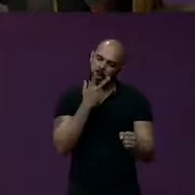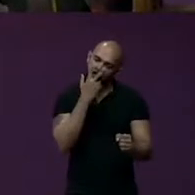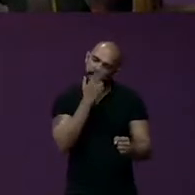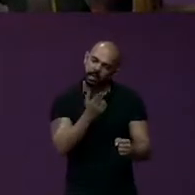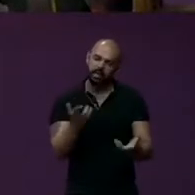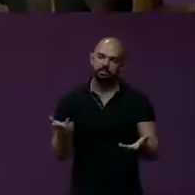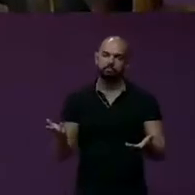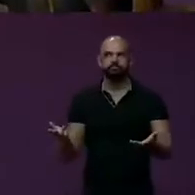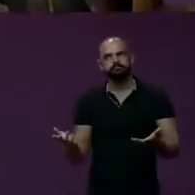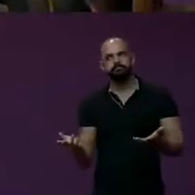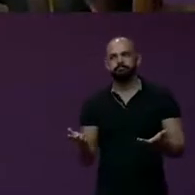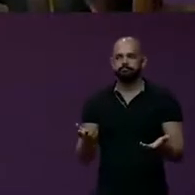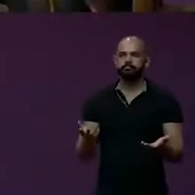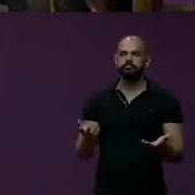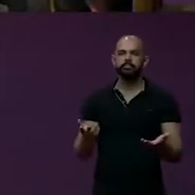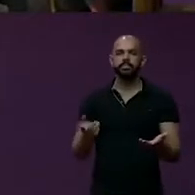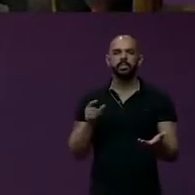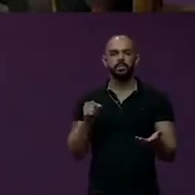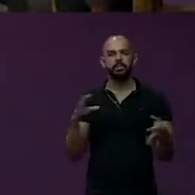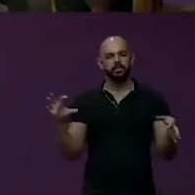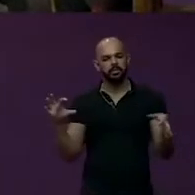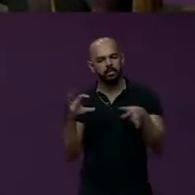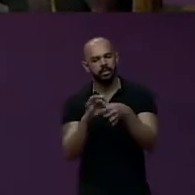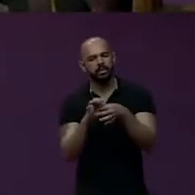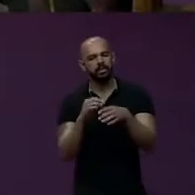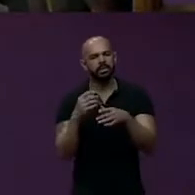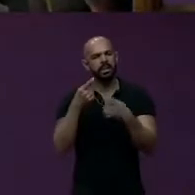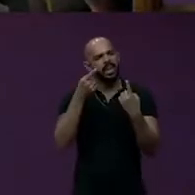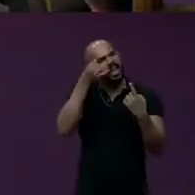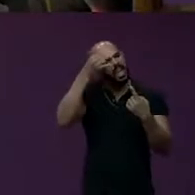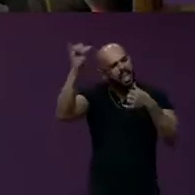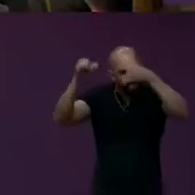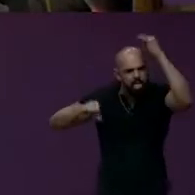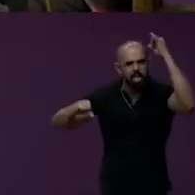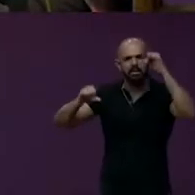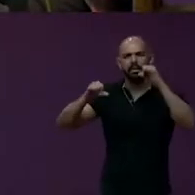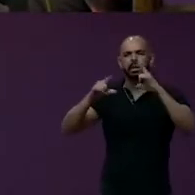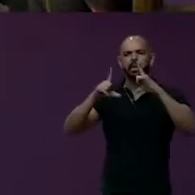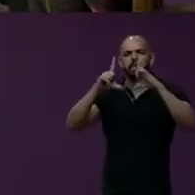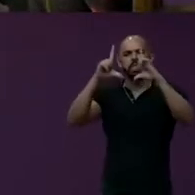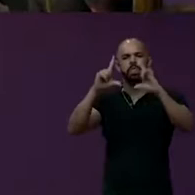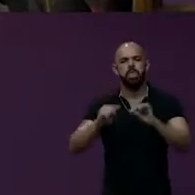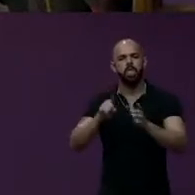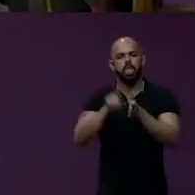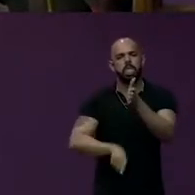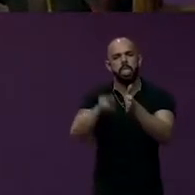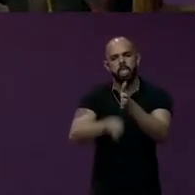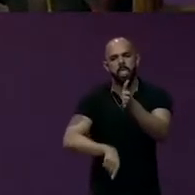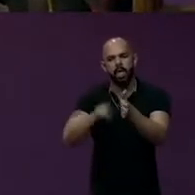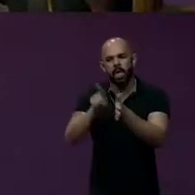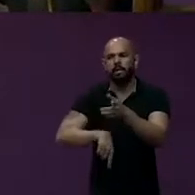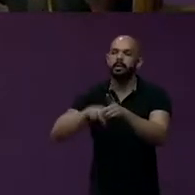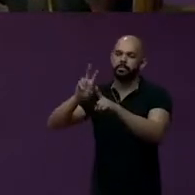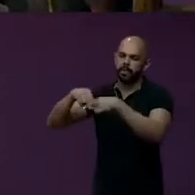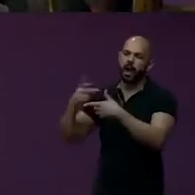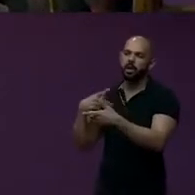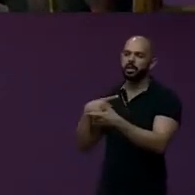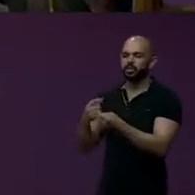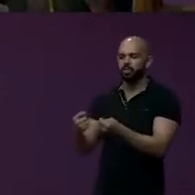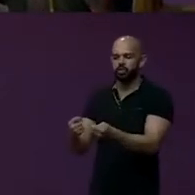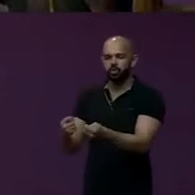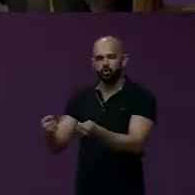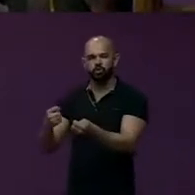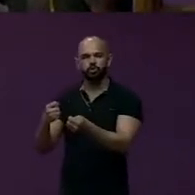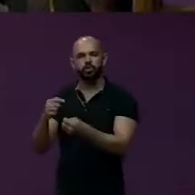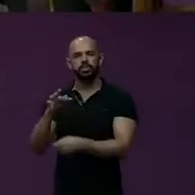menos, combatam os retrocessos que estão colocados, principalmente diante de medidas de ajuste fiscal